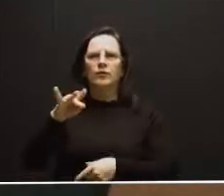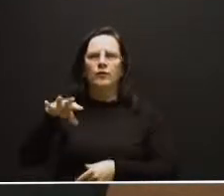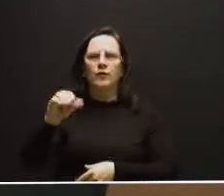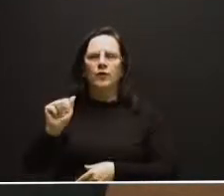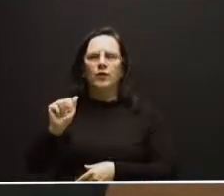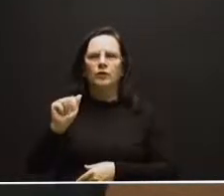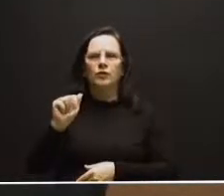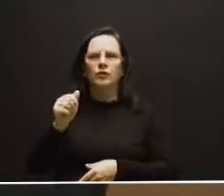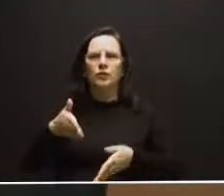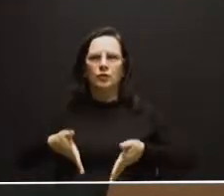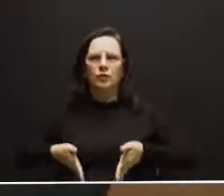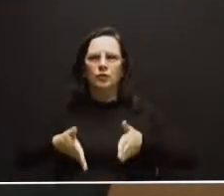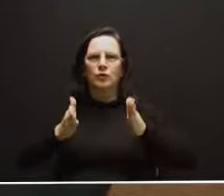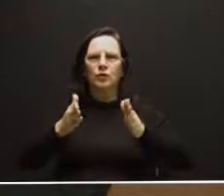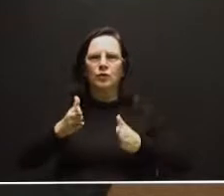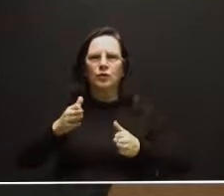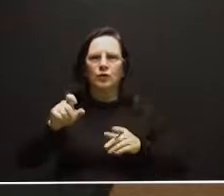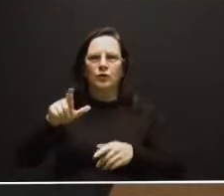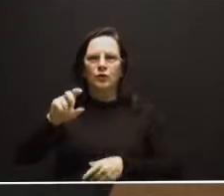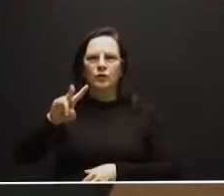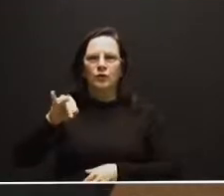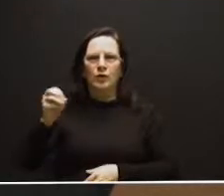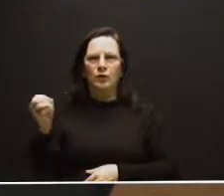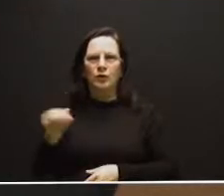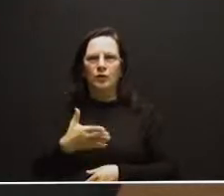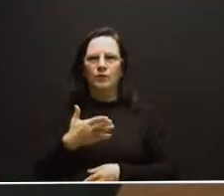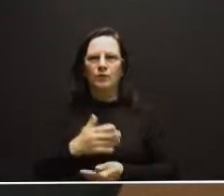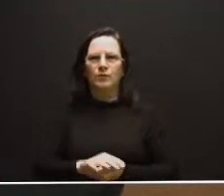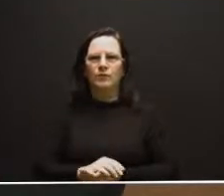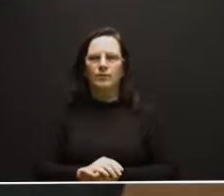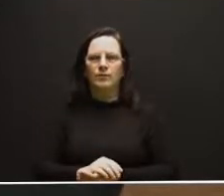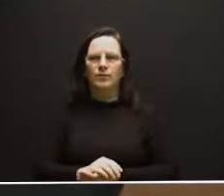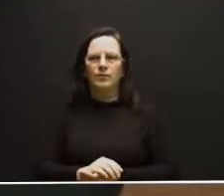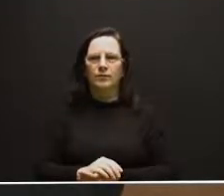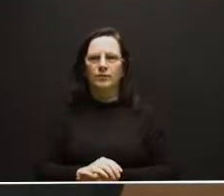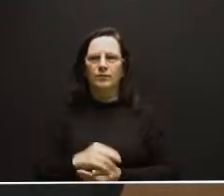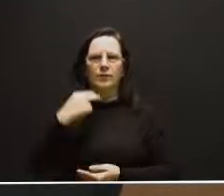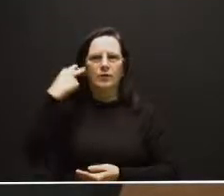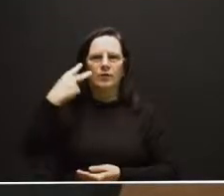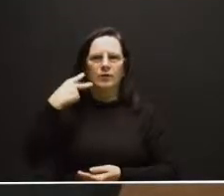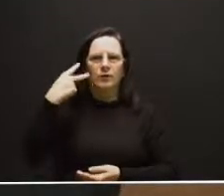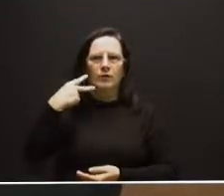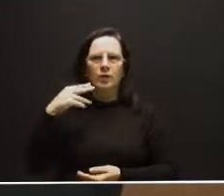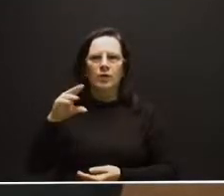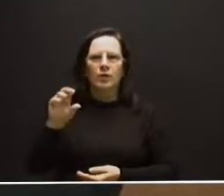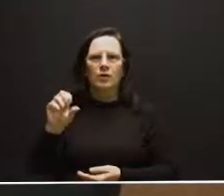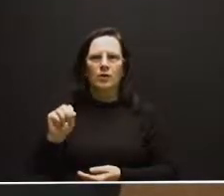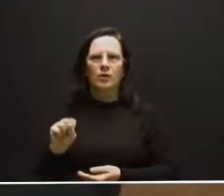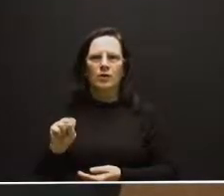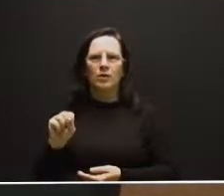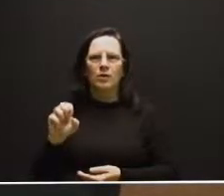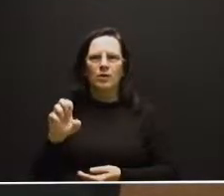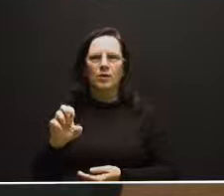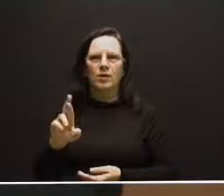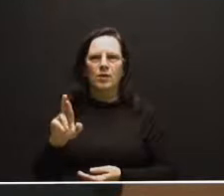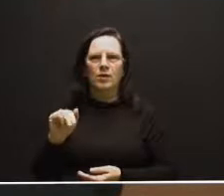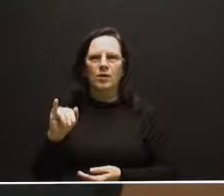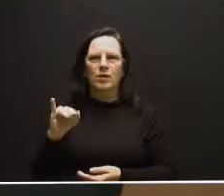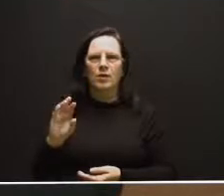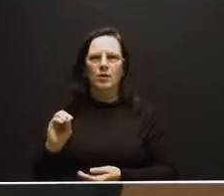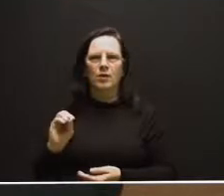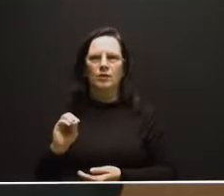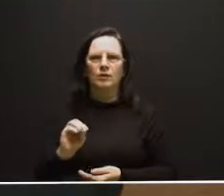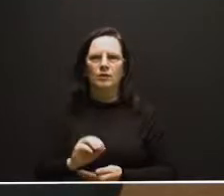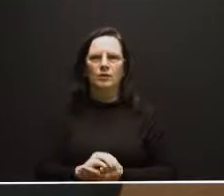martins fontes na vila nova em caminho se o vereador sérgio augusto de santana